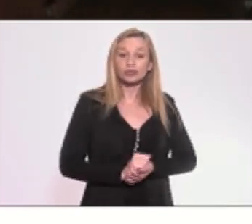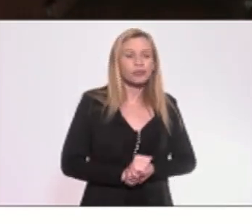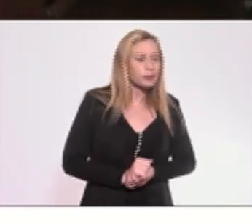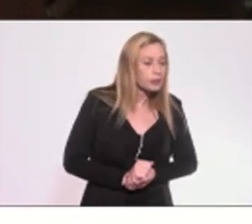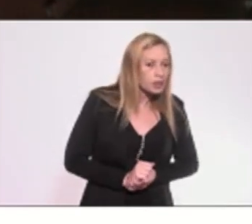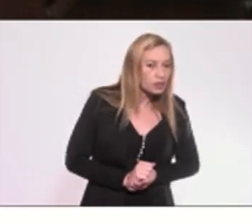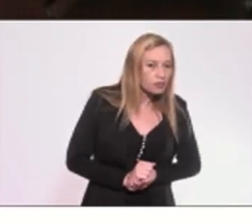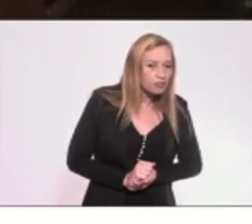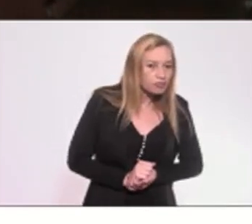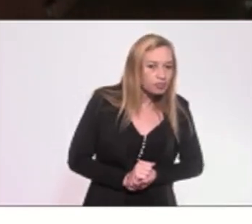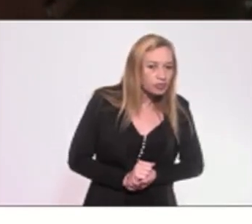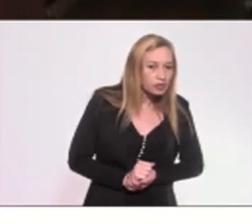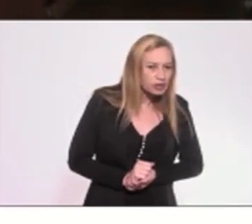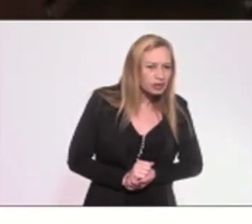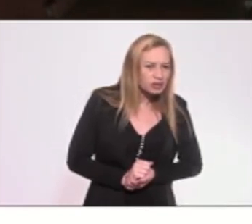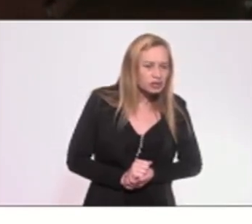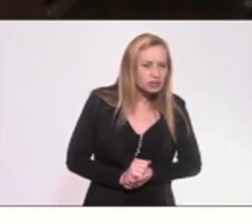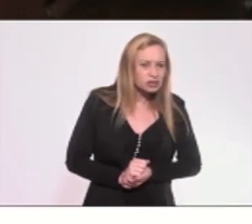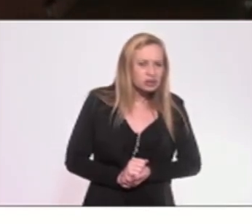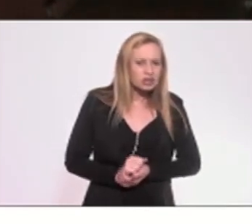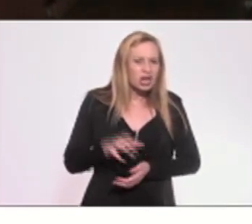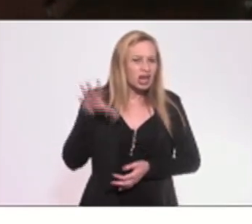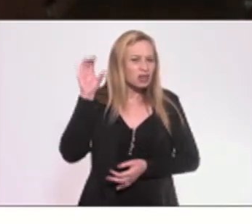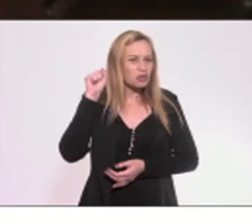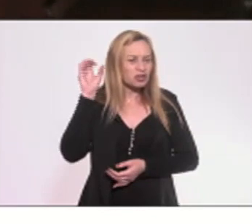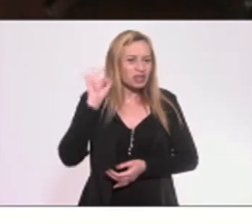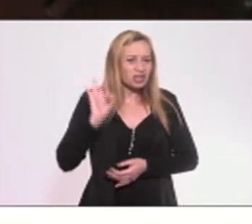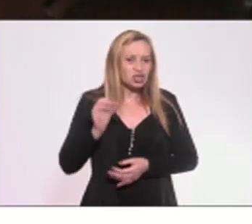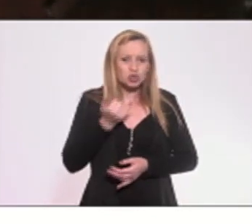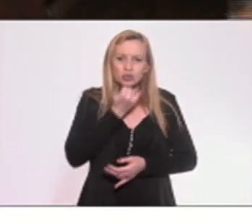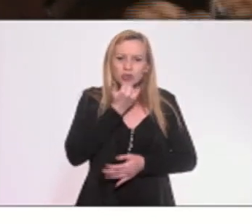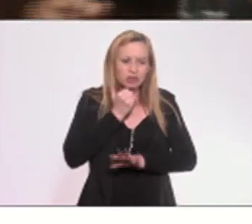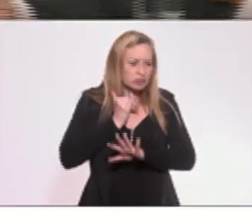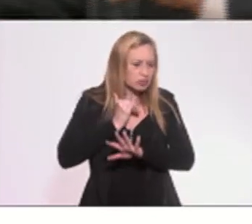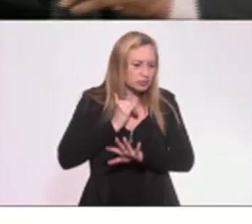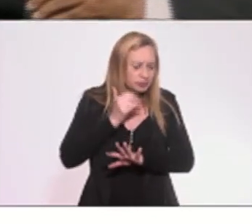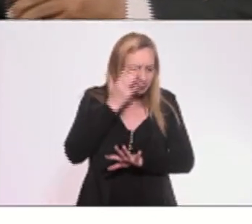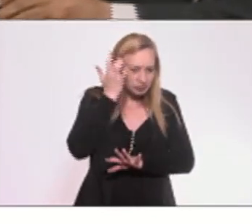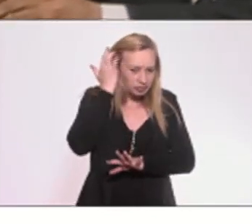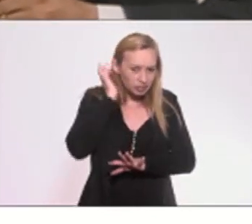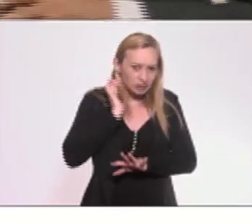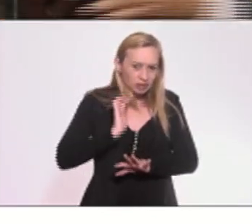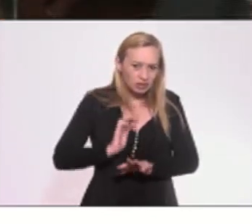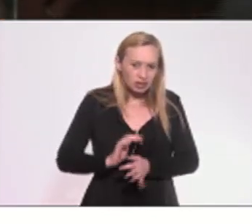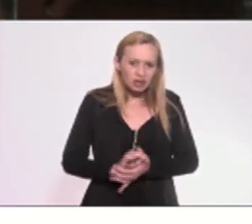não tive favor de porcaria nenhuma no governo passado. Nenhuma.